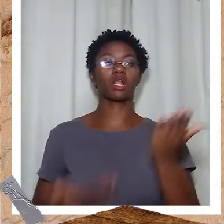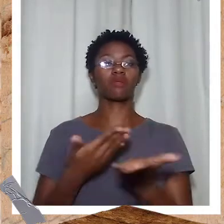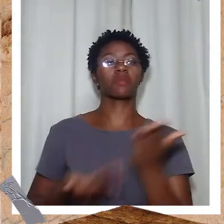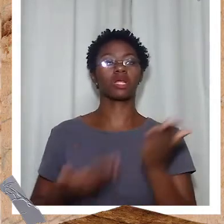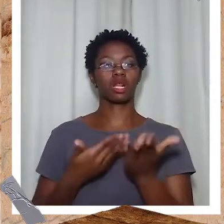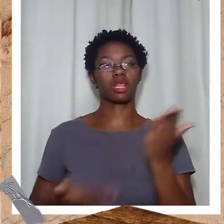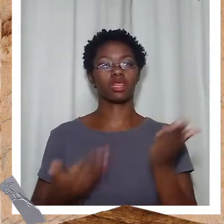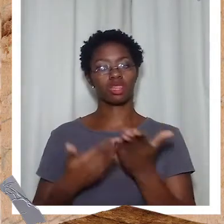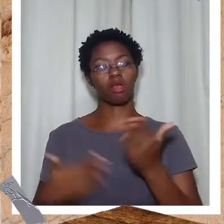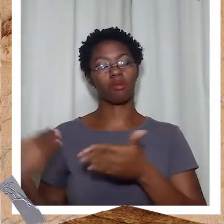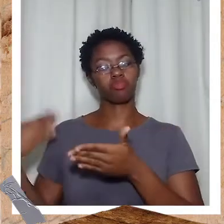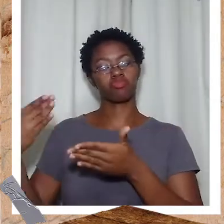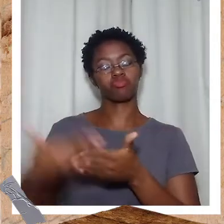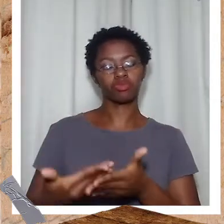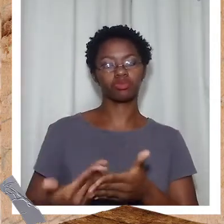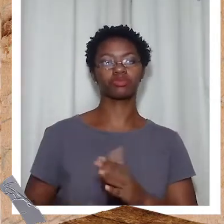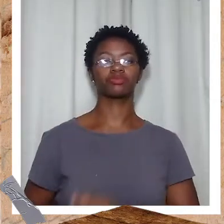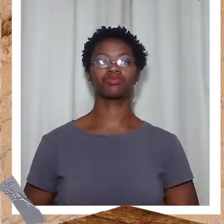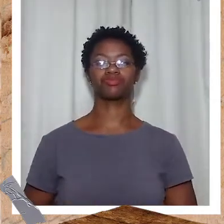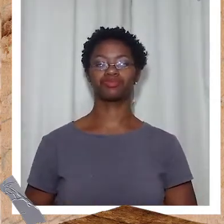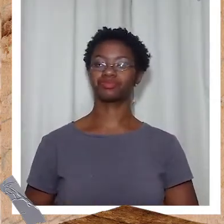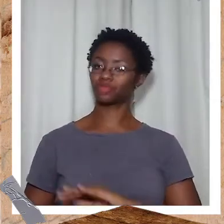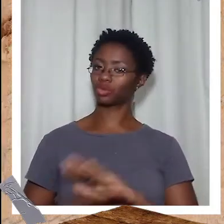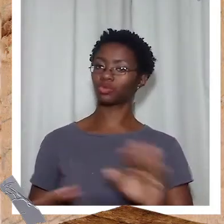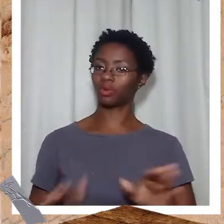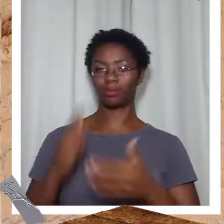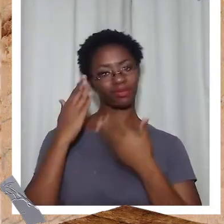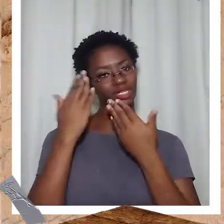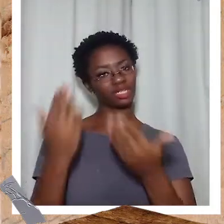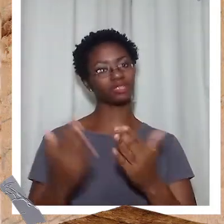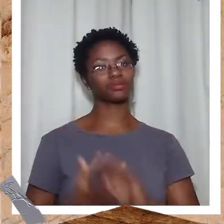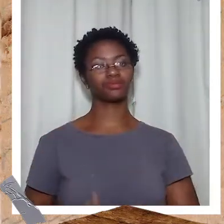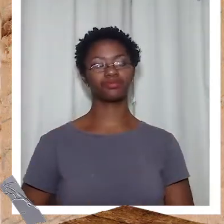do tempo. É isso. Obrigada.